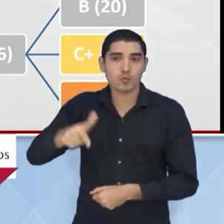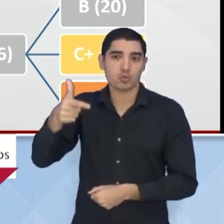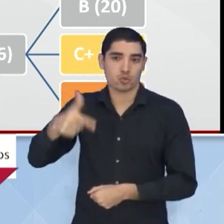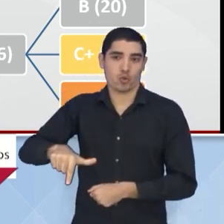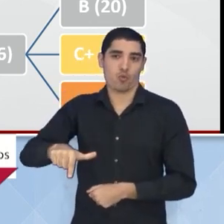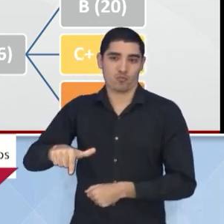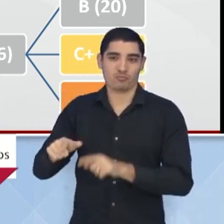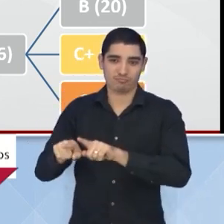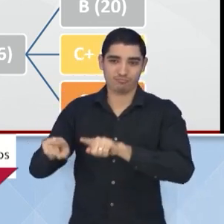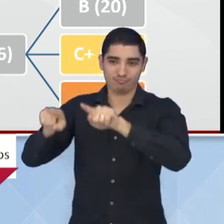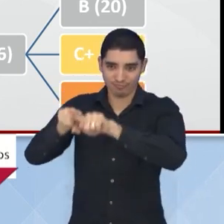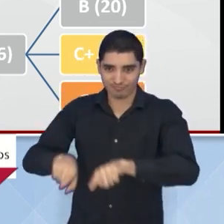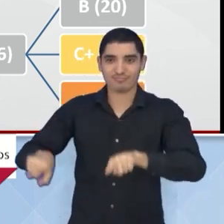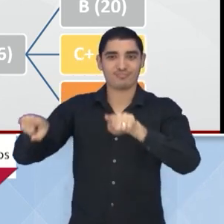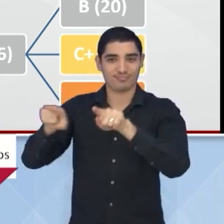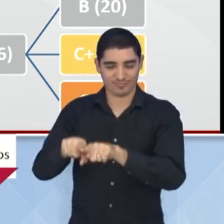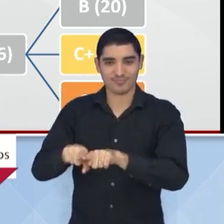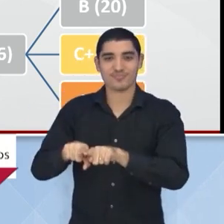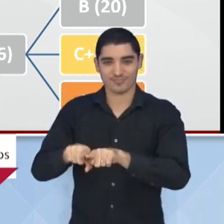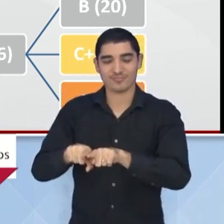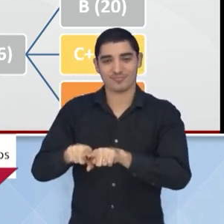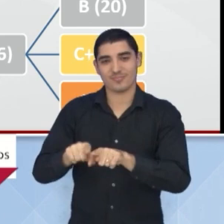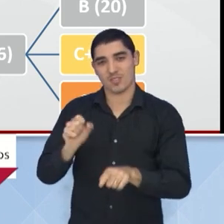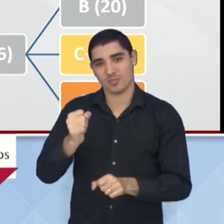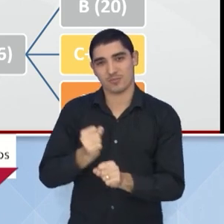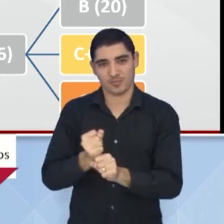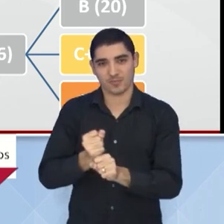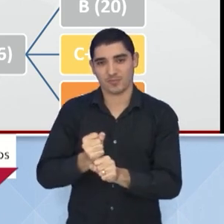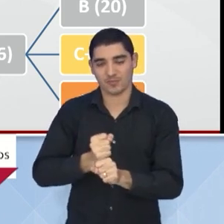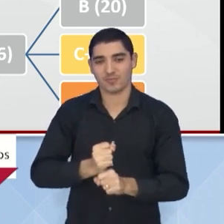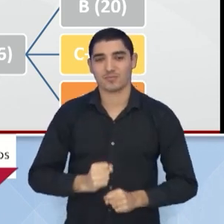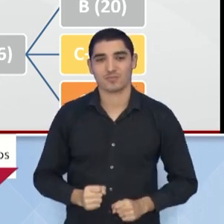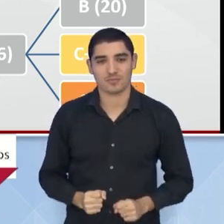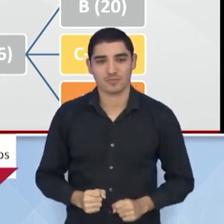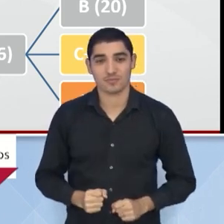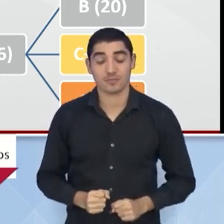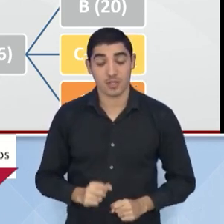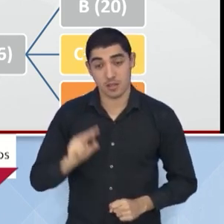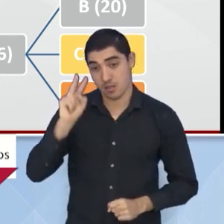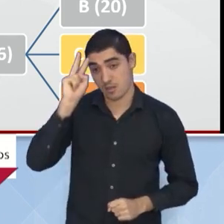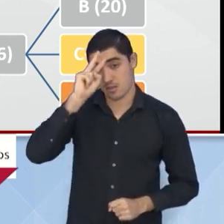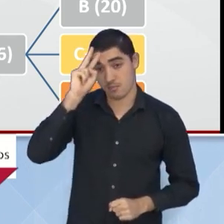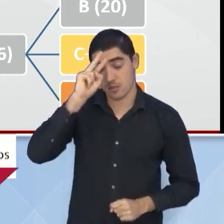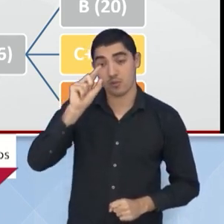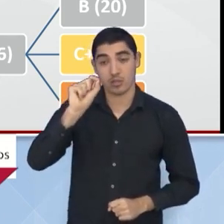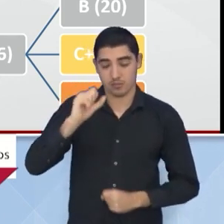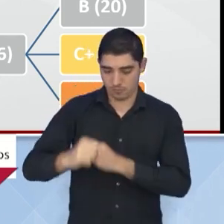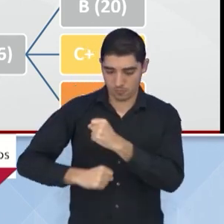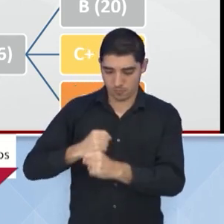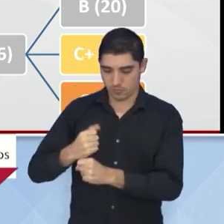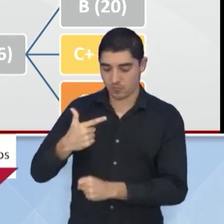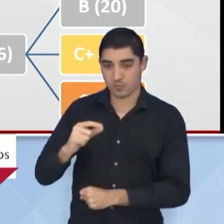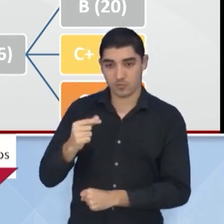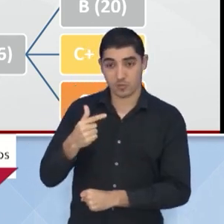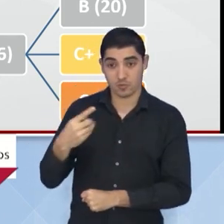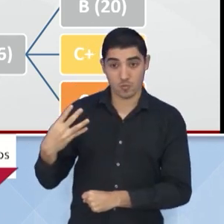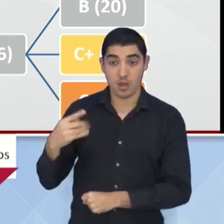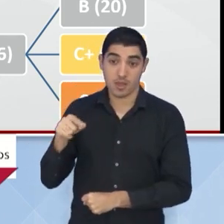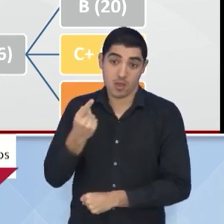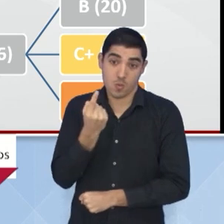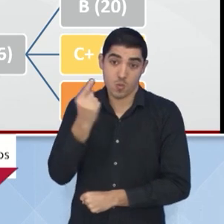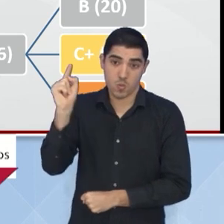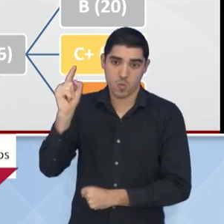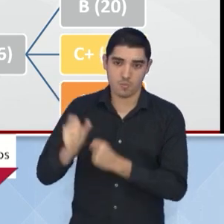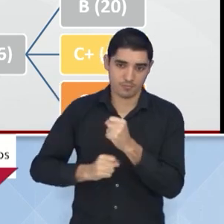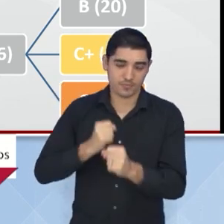36% dos jurisdicionados Lembrando que a esse o ano de 2024 é o último ano né então a a